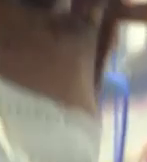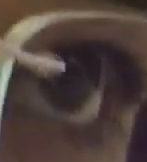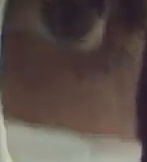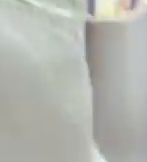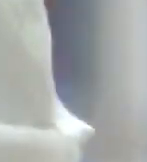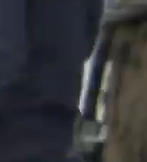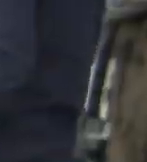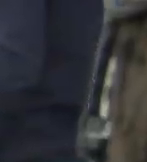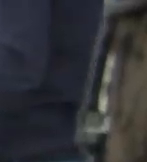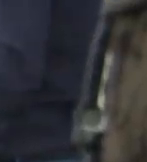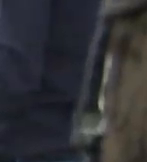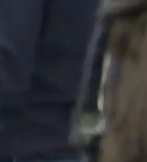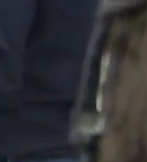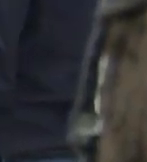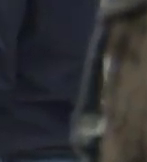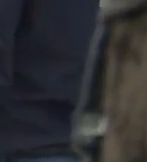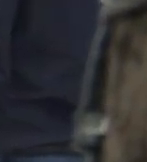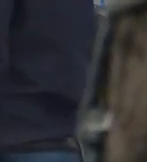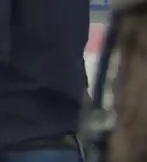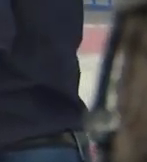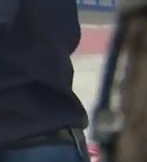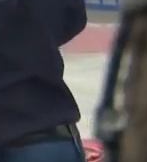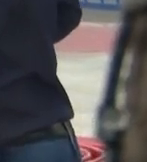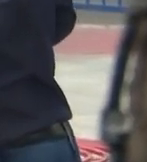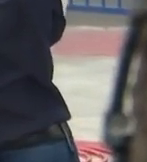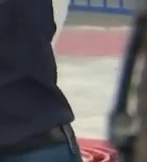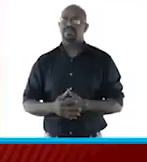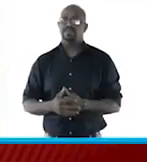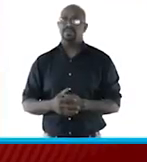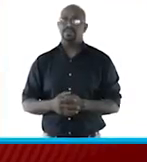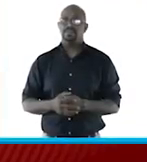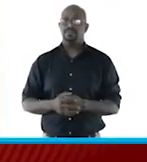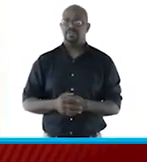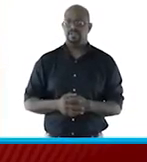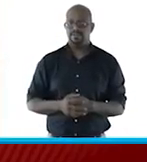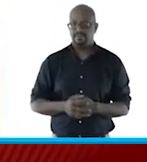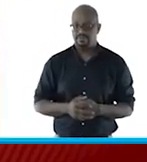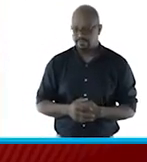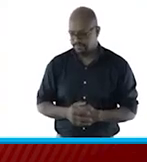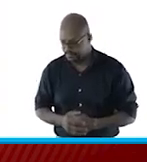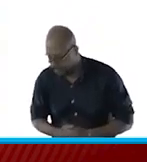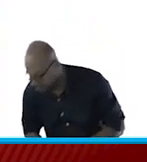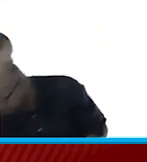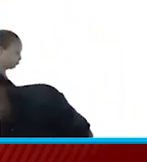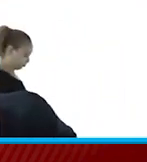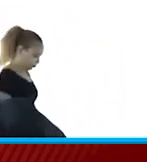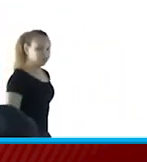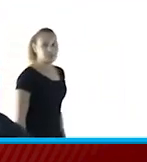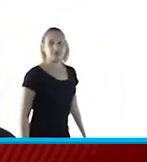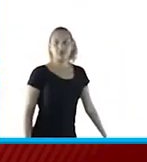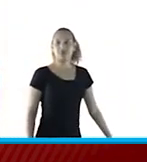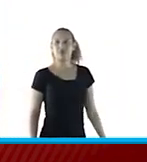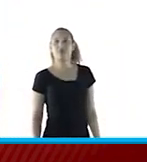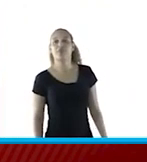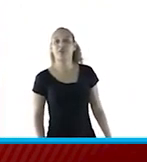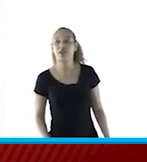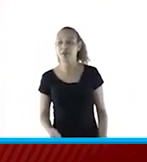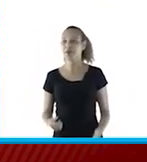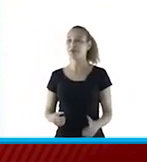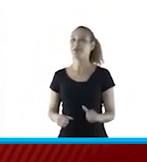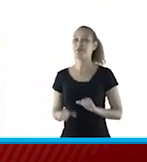no município nesta edição 2017/2020 os municípios que recebem o selo Unicef se